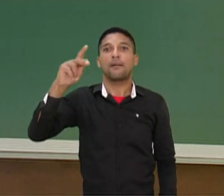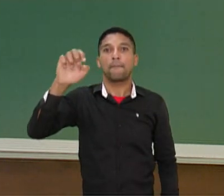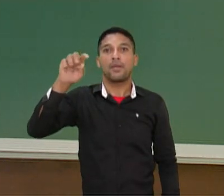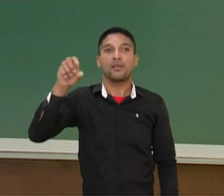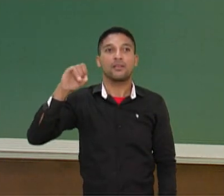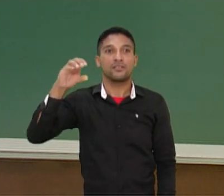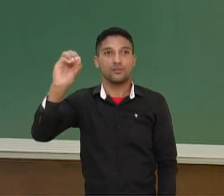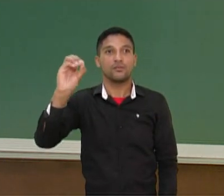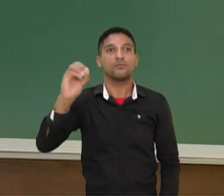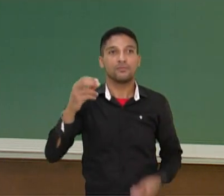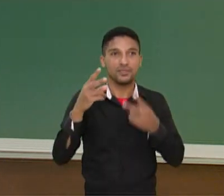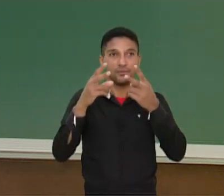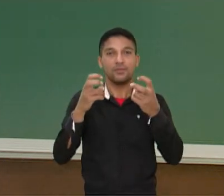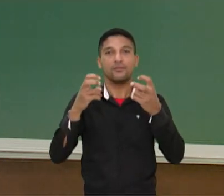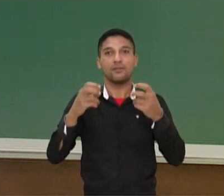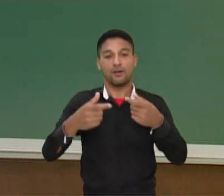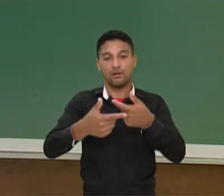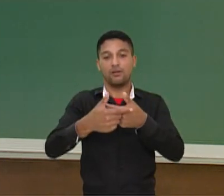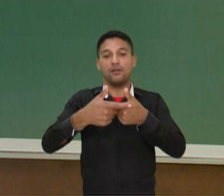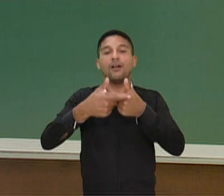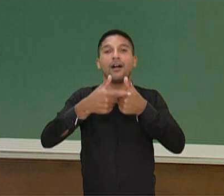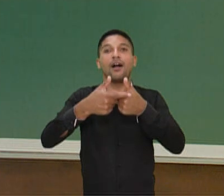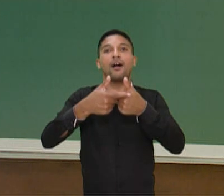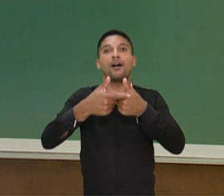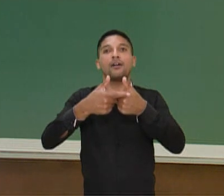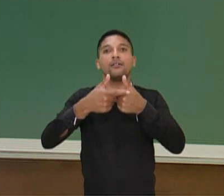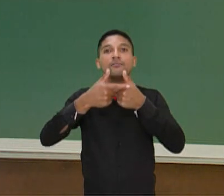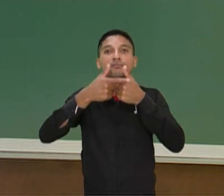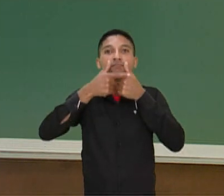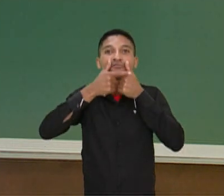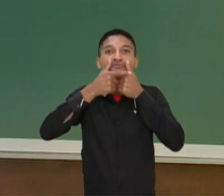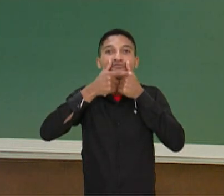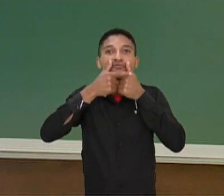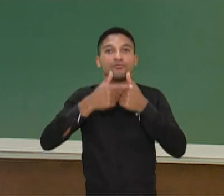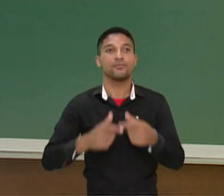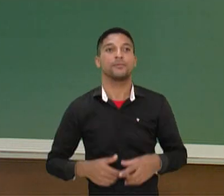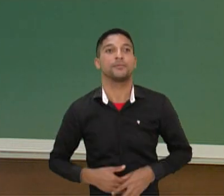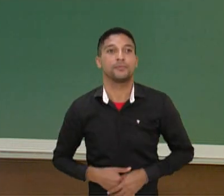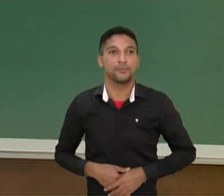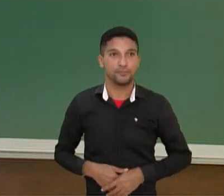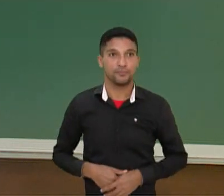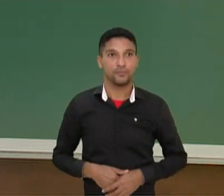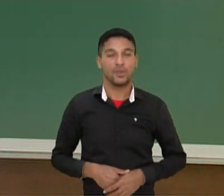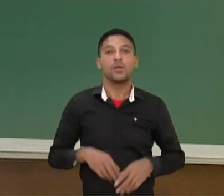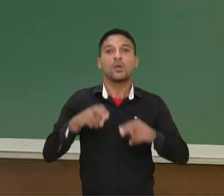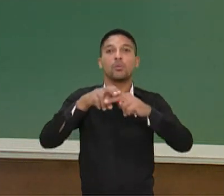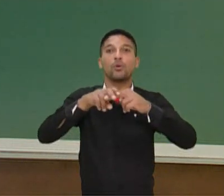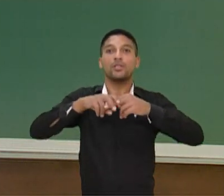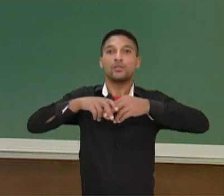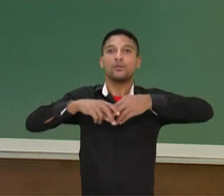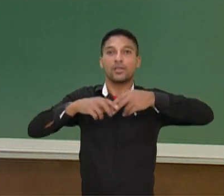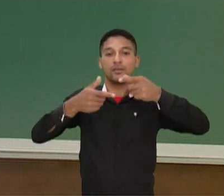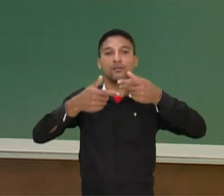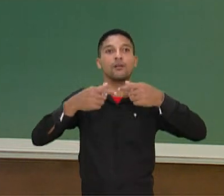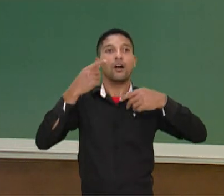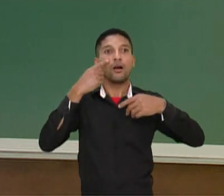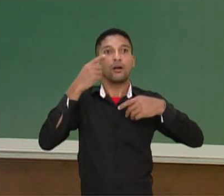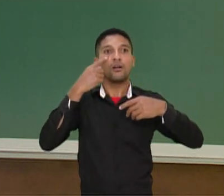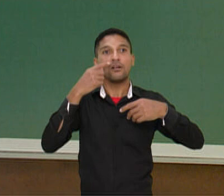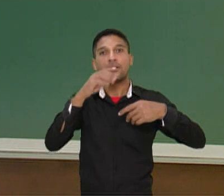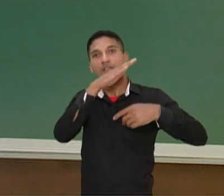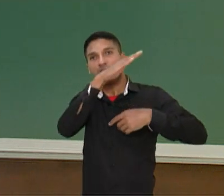tem o nome de lado, certo? Por isso que diagonal é em vértices não consecutivos, então é no outro lá,